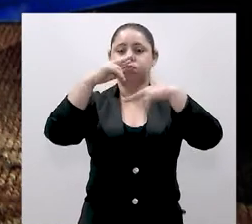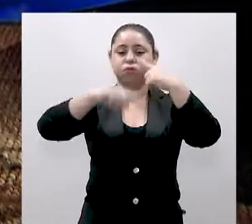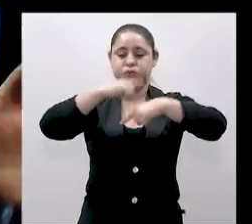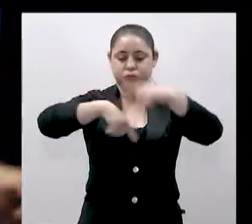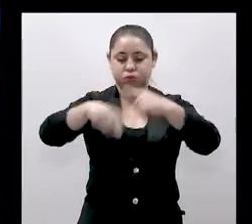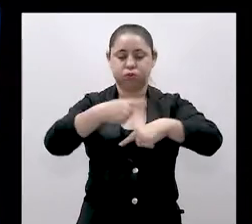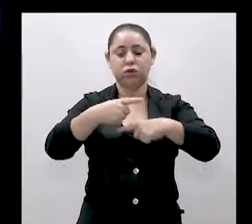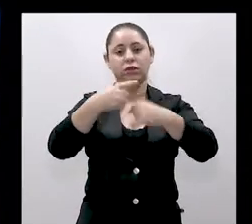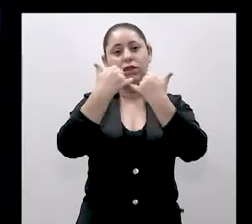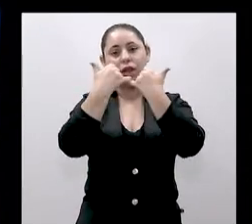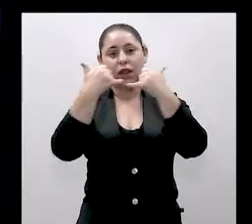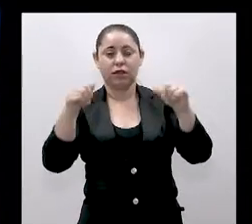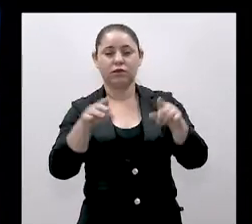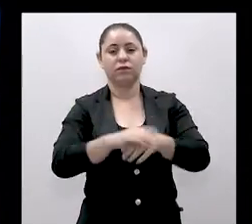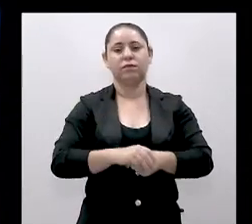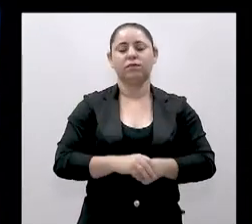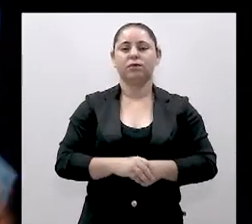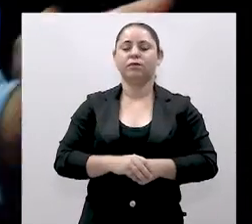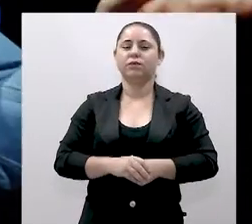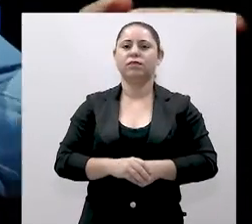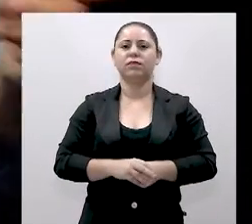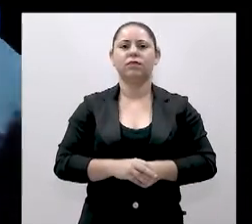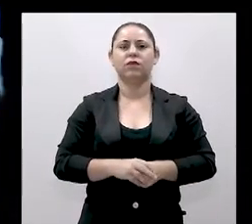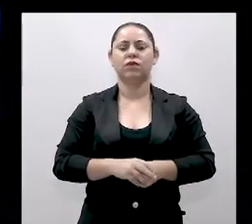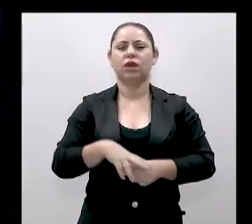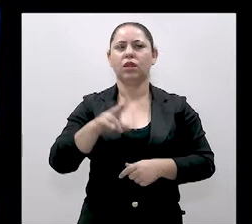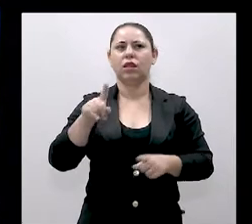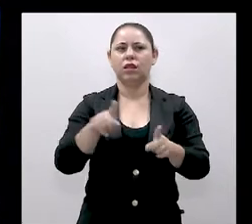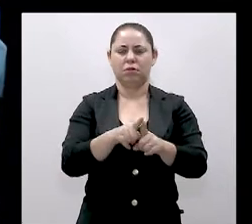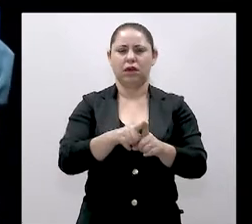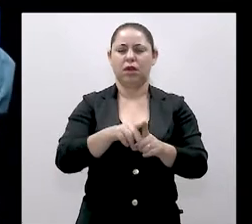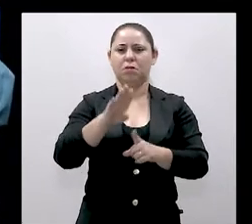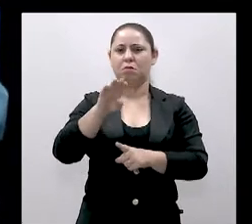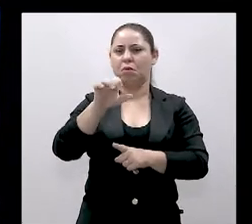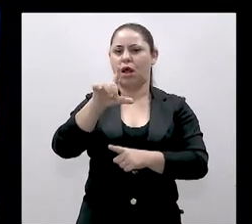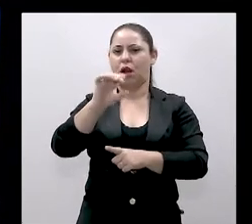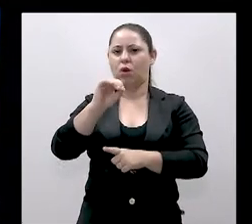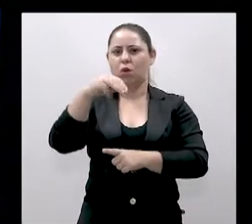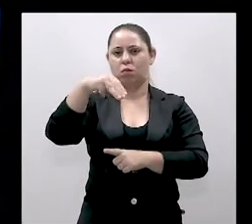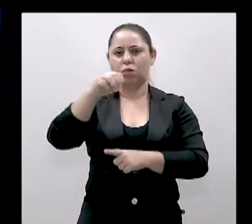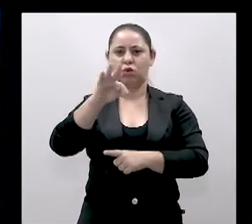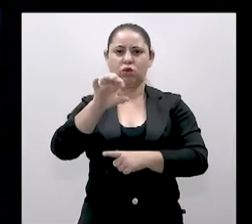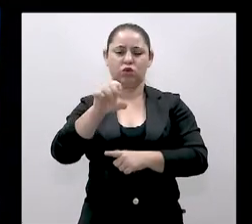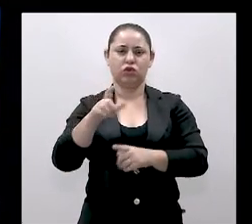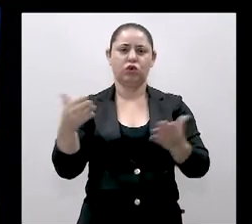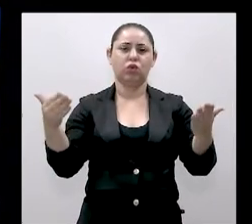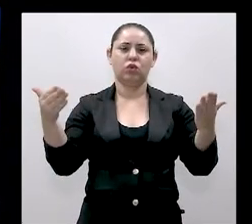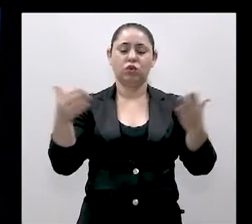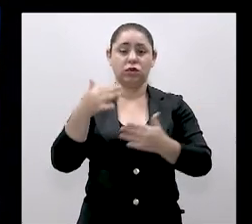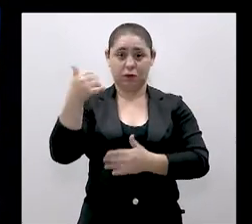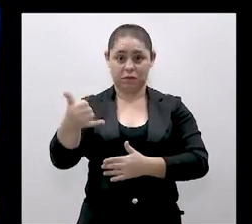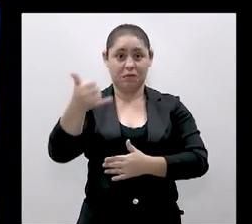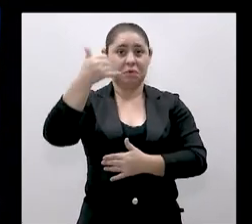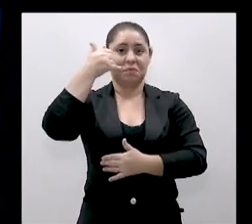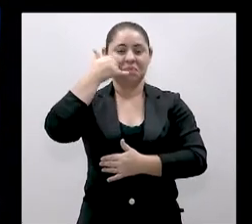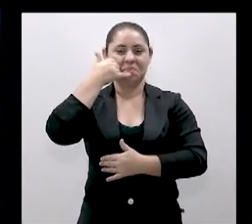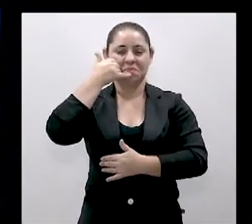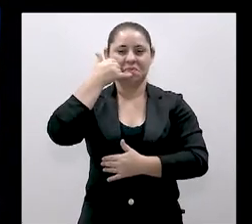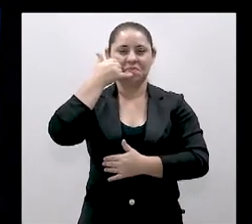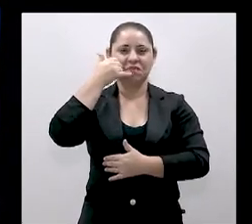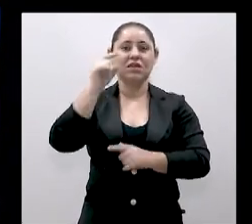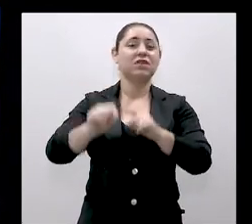Itaipu binacional né E nem Belo Monte que foi agora tá em operação agora Aliás hoje me ligar de Belo Monte